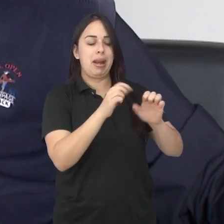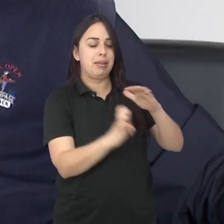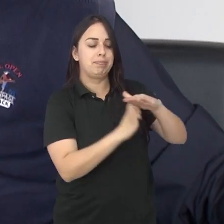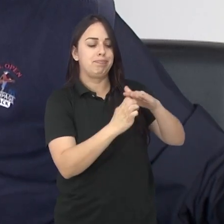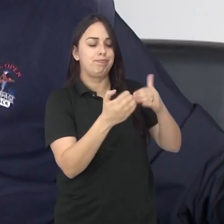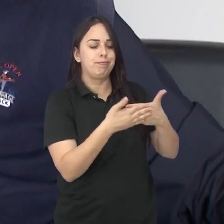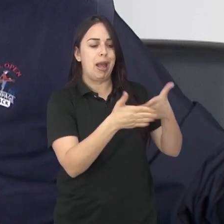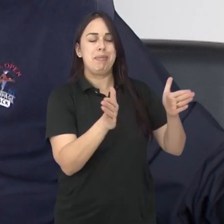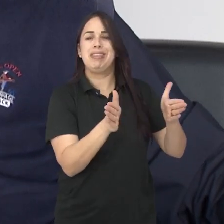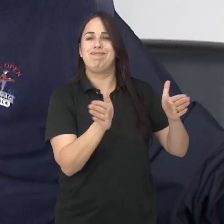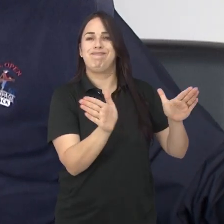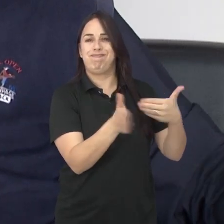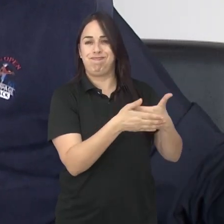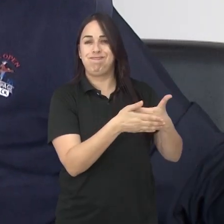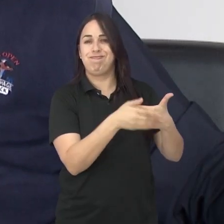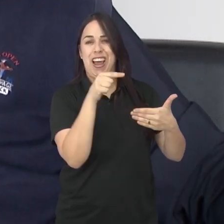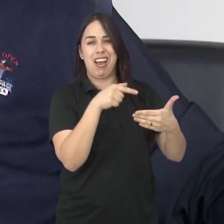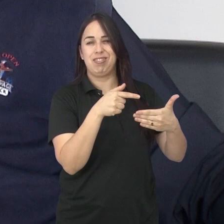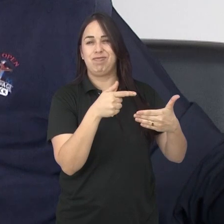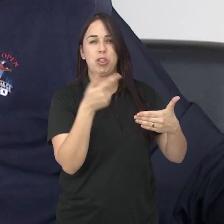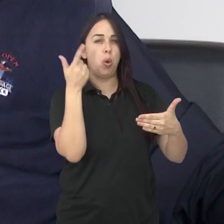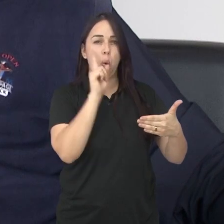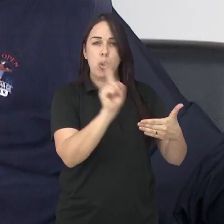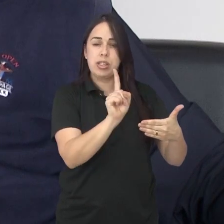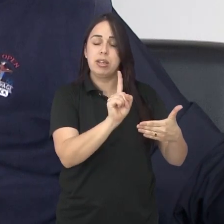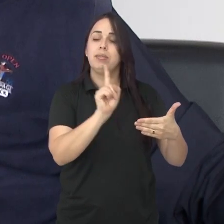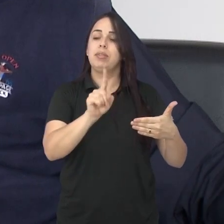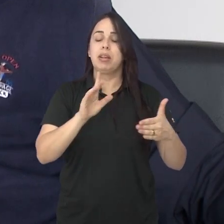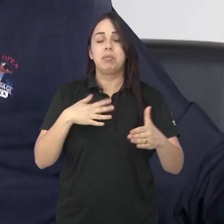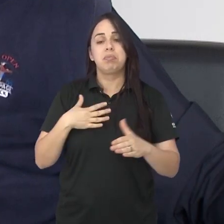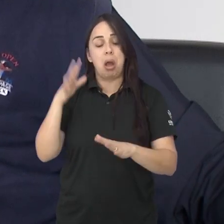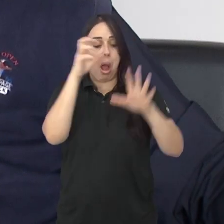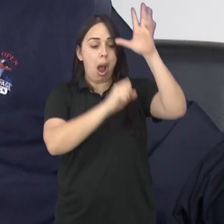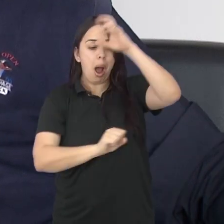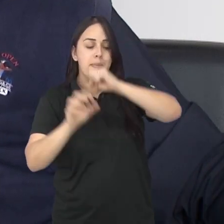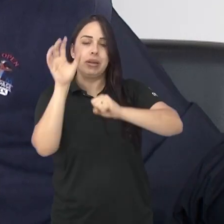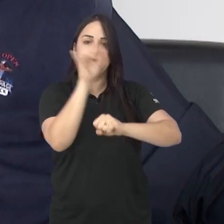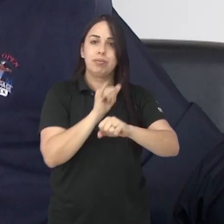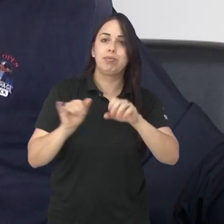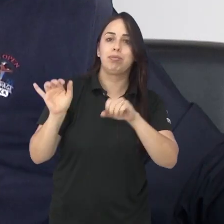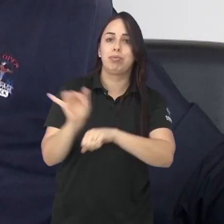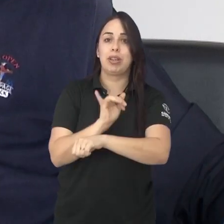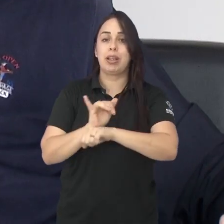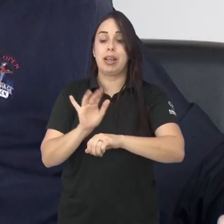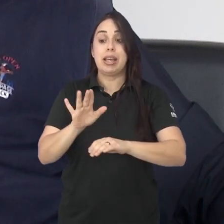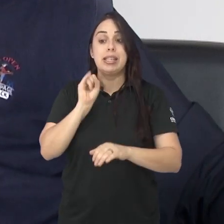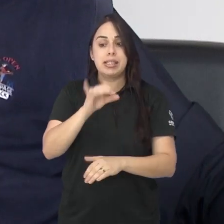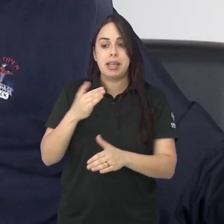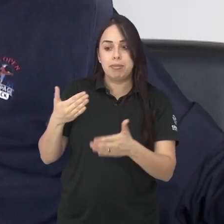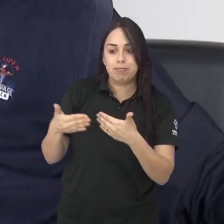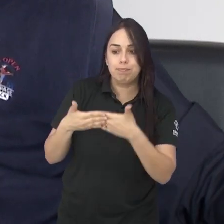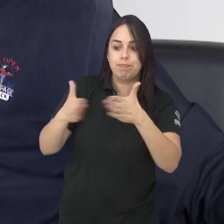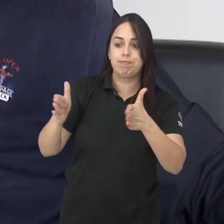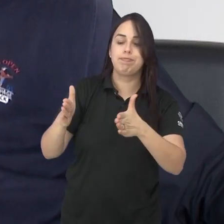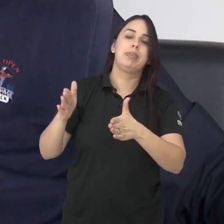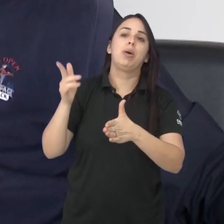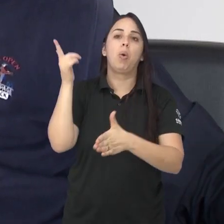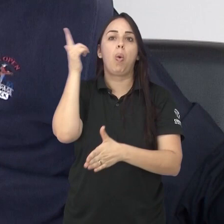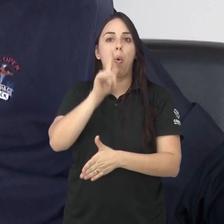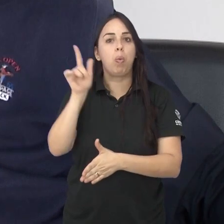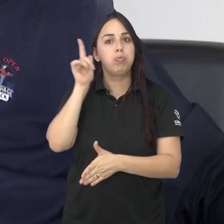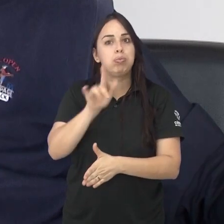as coisas não deram certo. Para aqueles que deram certo, que também não achem que tudo é automático,